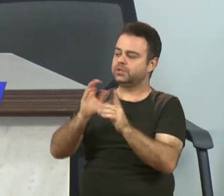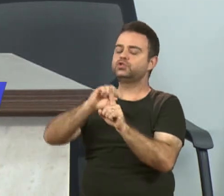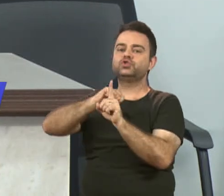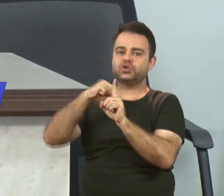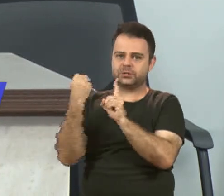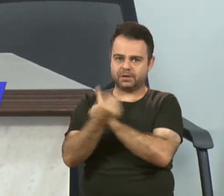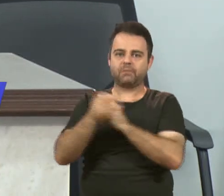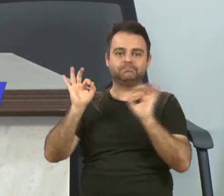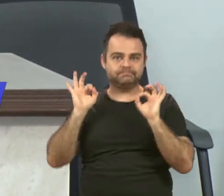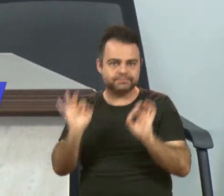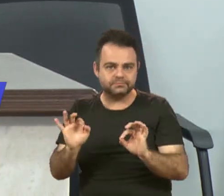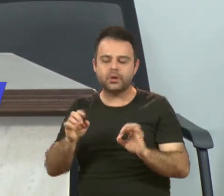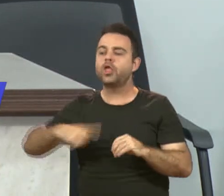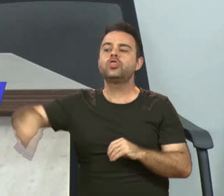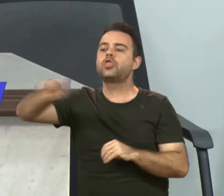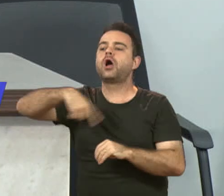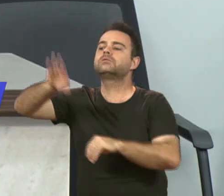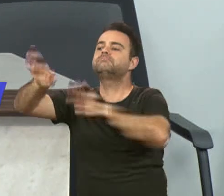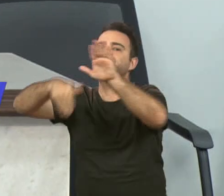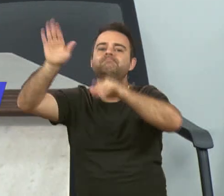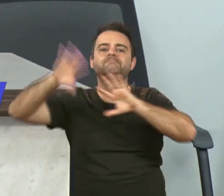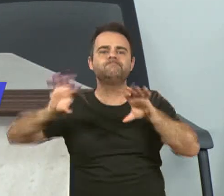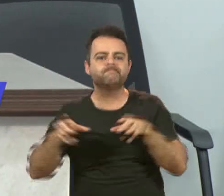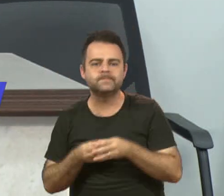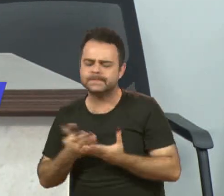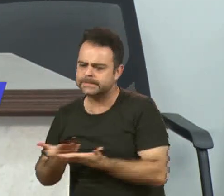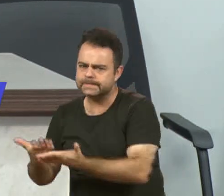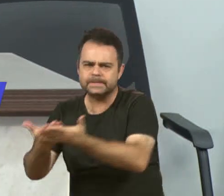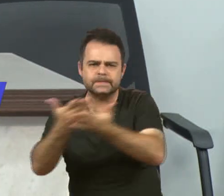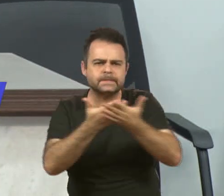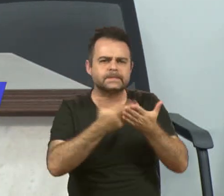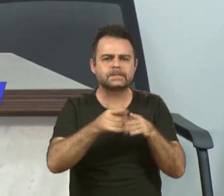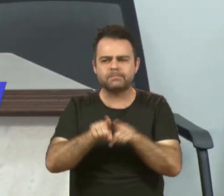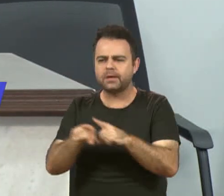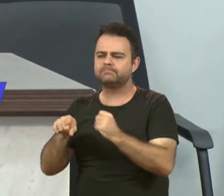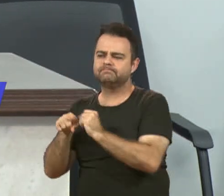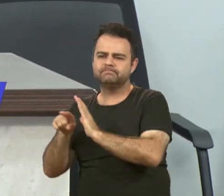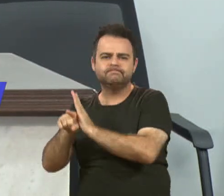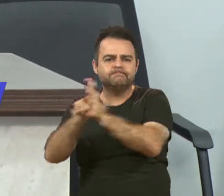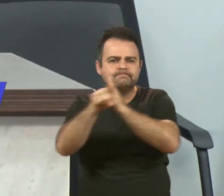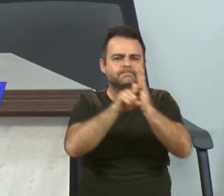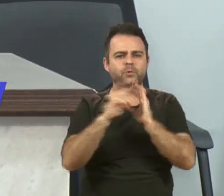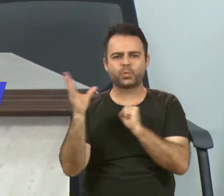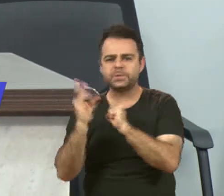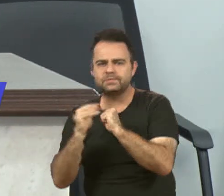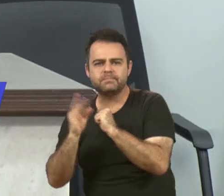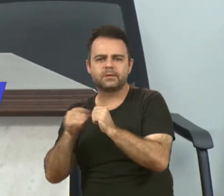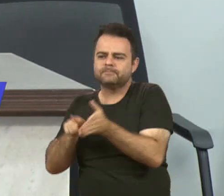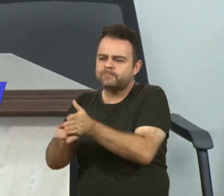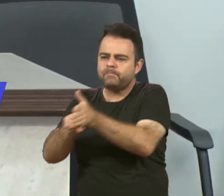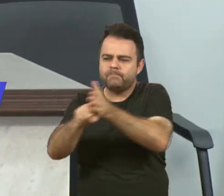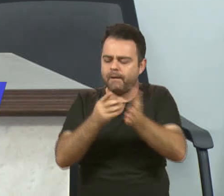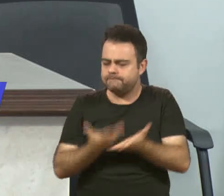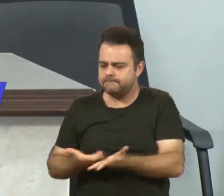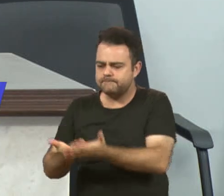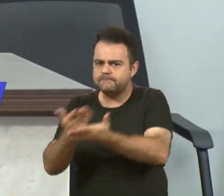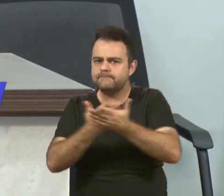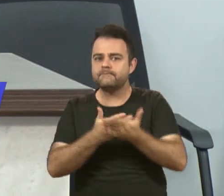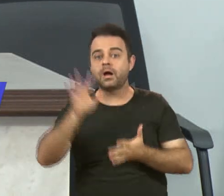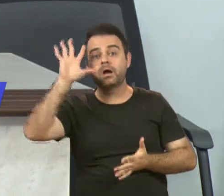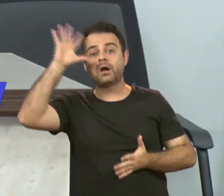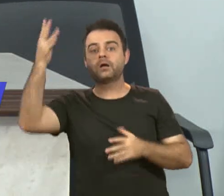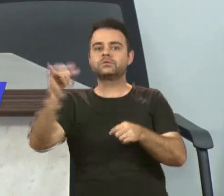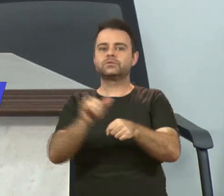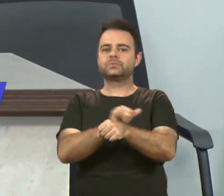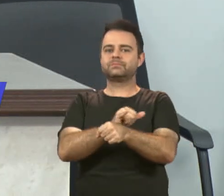com estudo, competência técnica, a gente consegue buscar algumas soluções que não